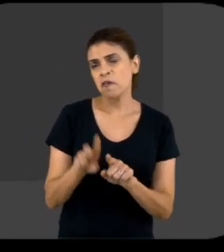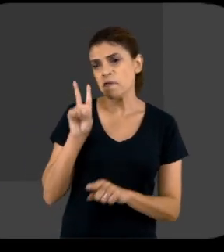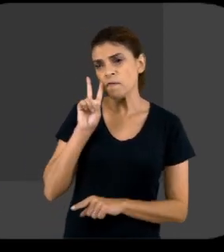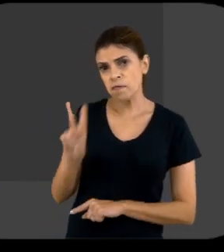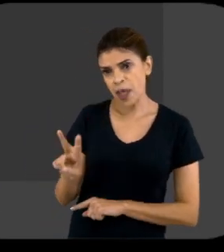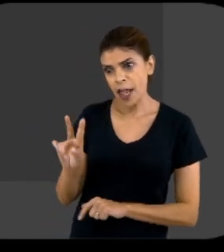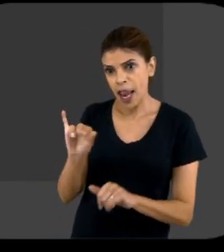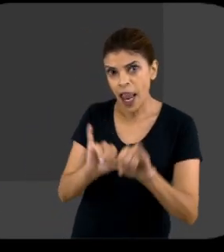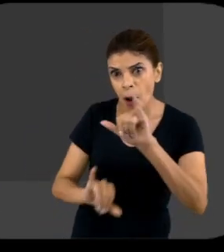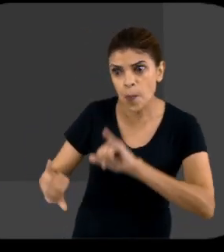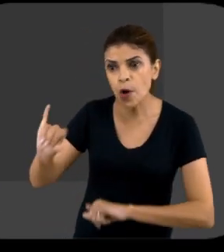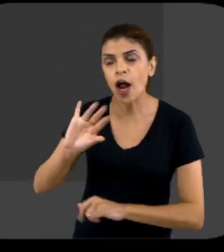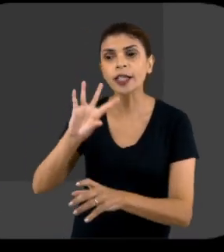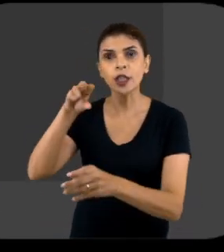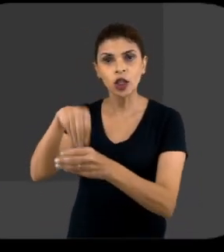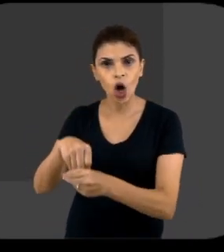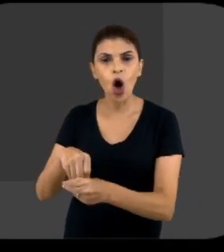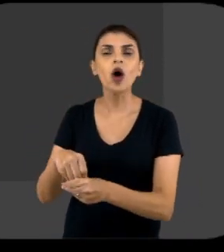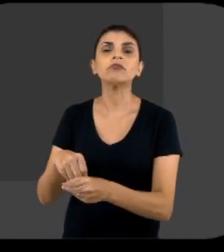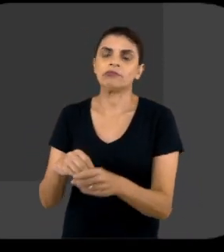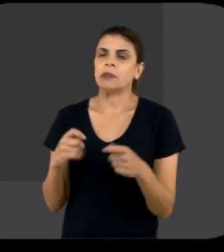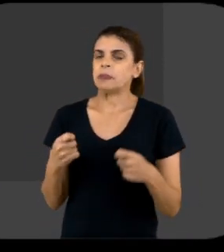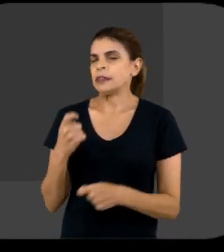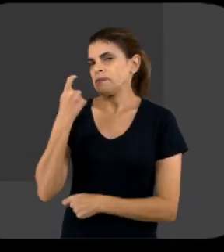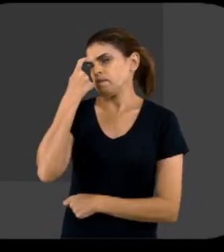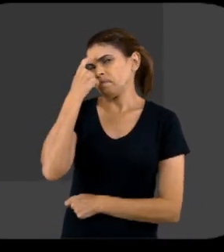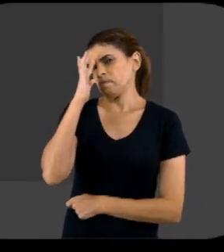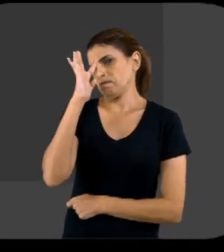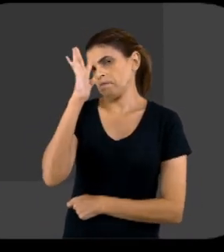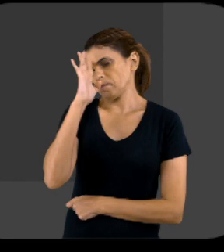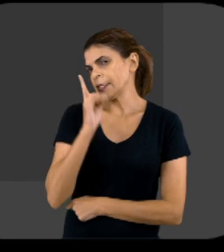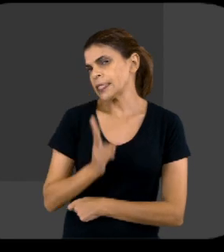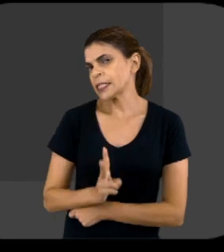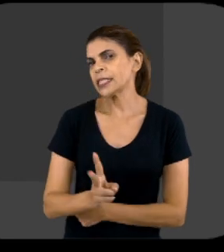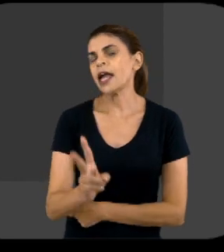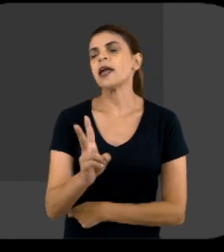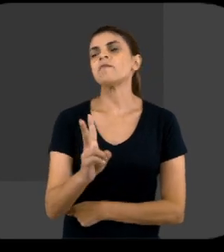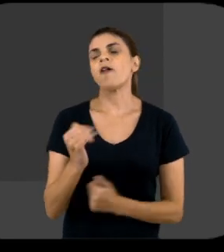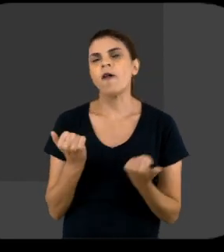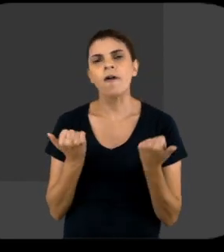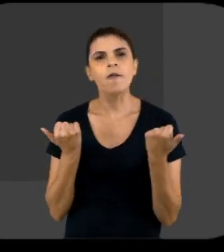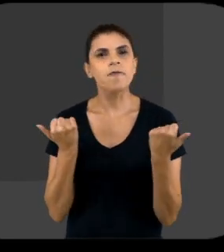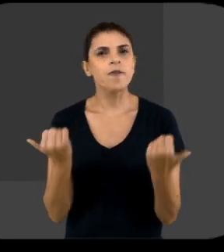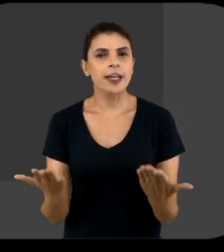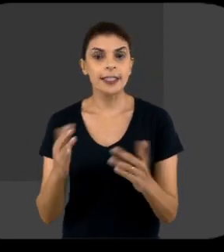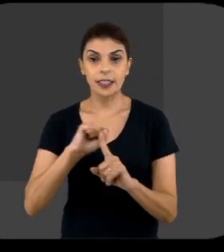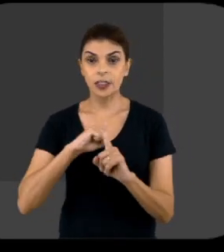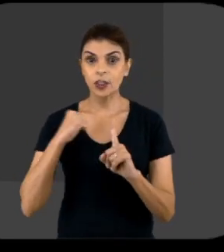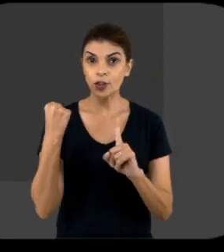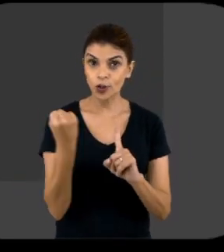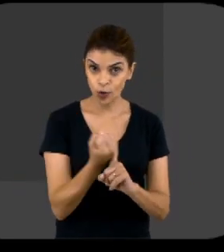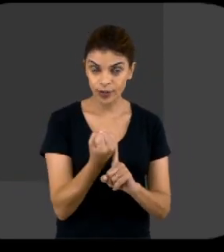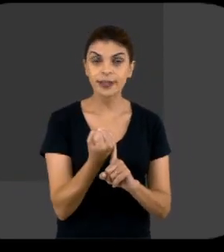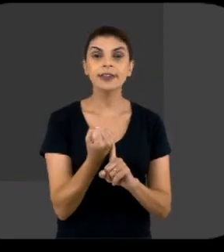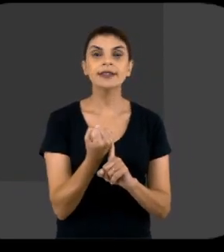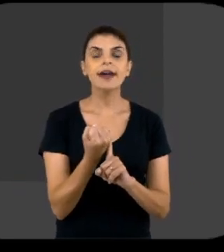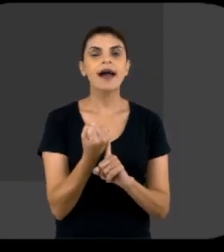quando a gente fala de qualidade no laboratório, nós precisamos pensar sempre no sentido de oferecer para a